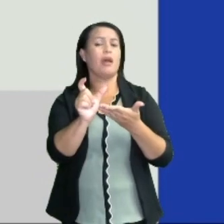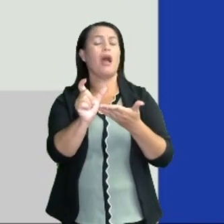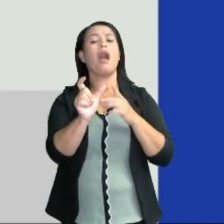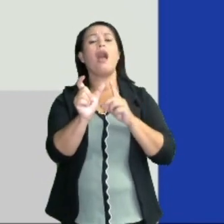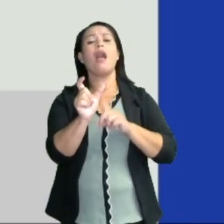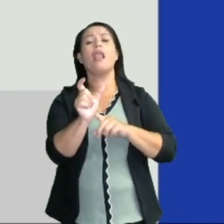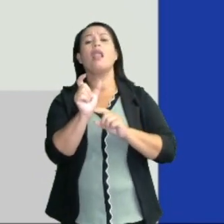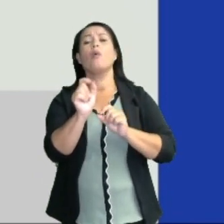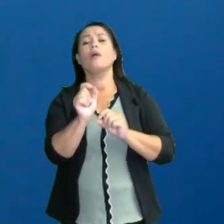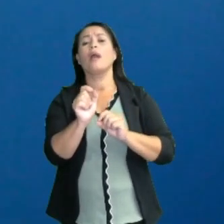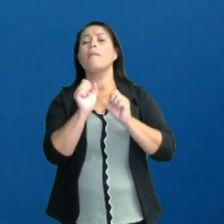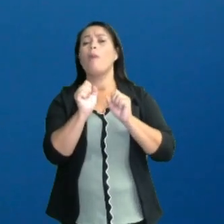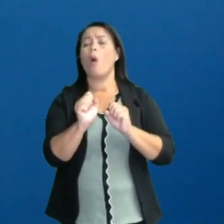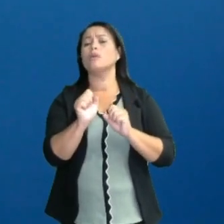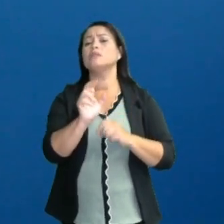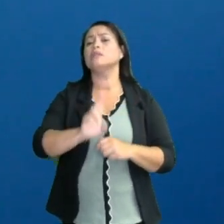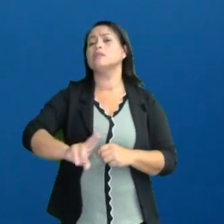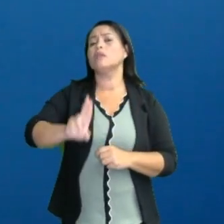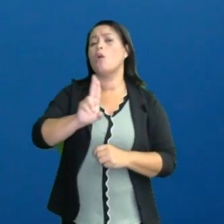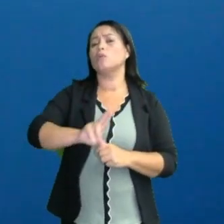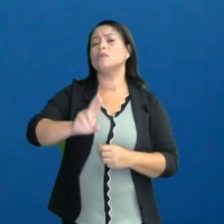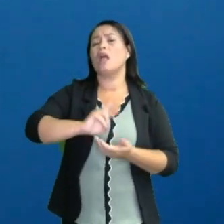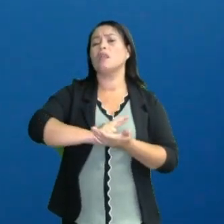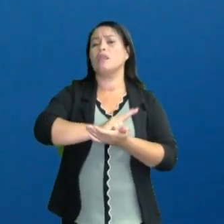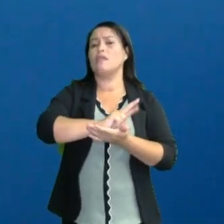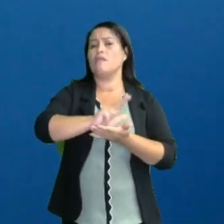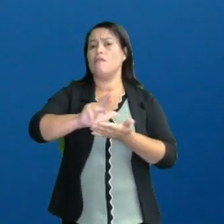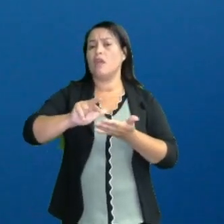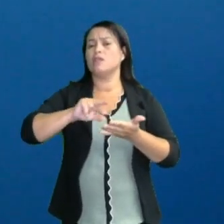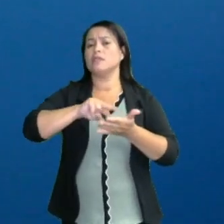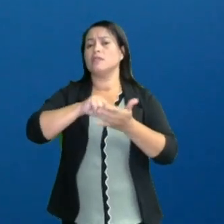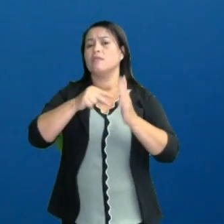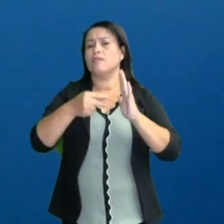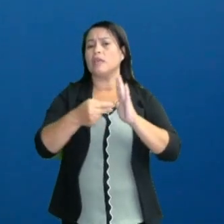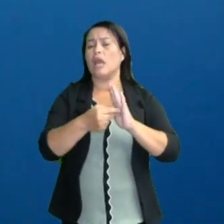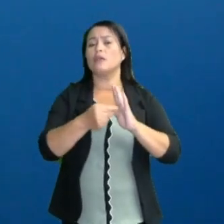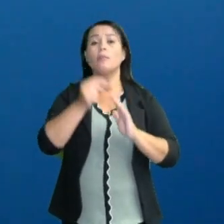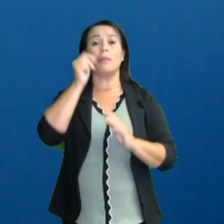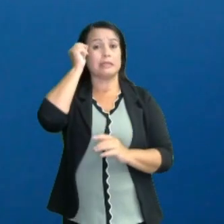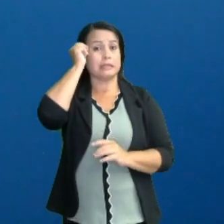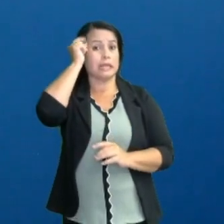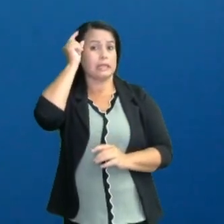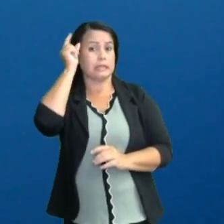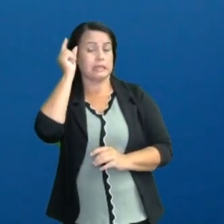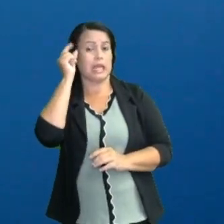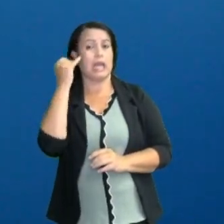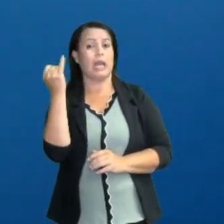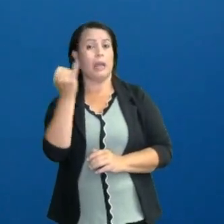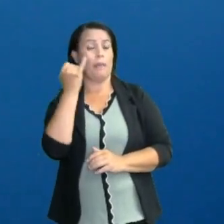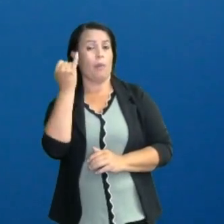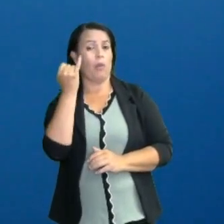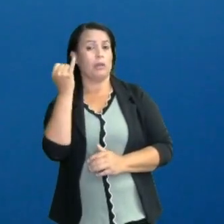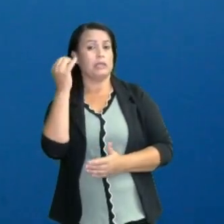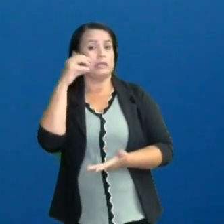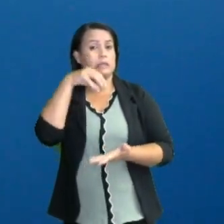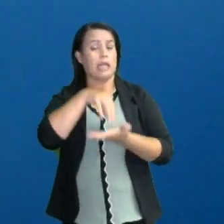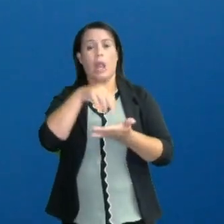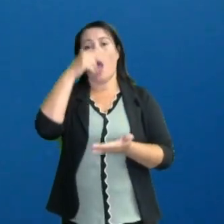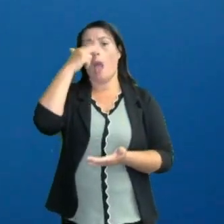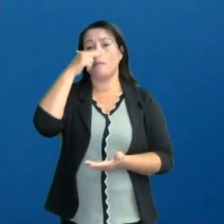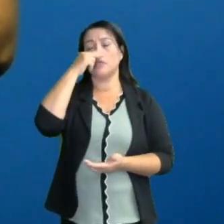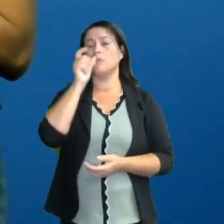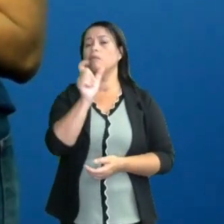é aplicada tem vários significados, mas as ideias, a ideia central é a mesma. Vamos ver